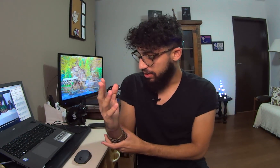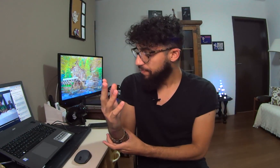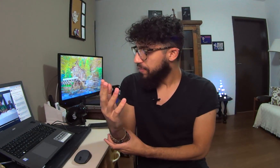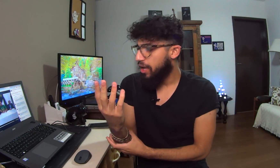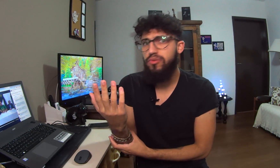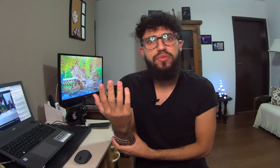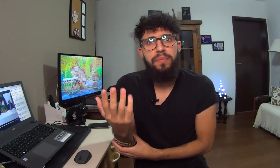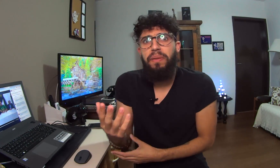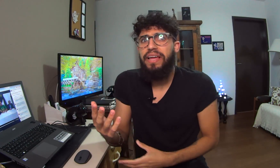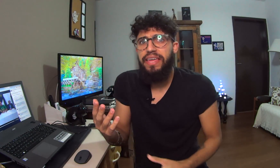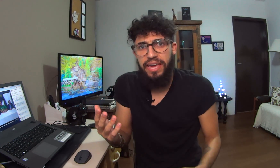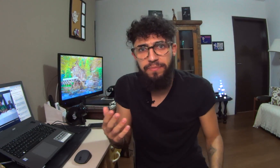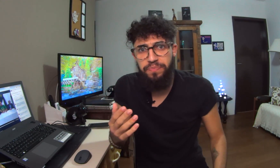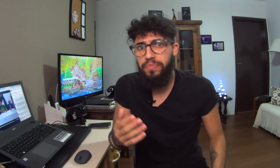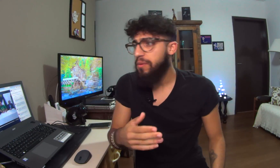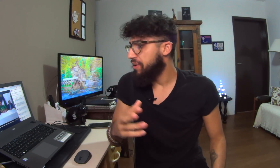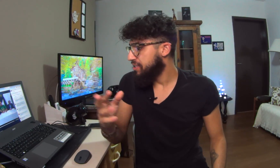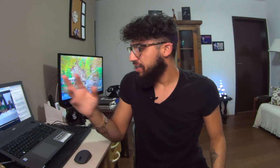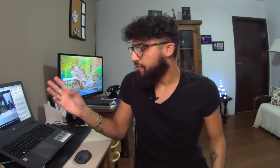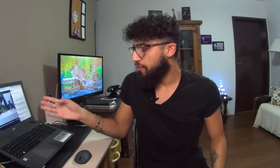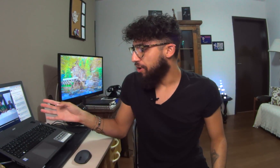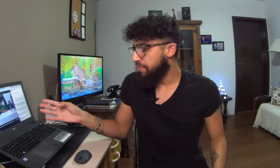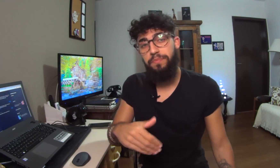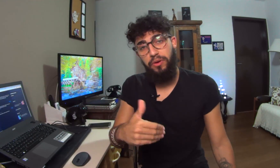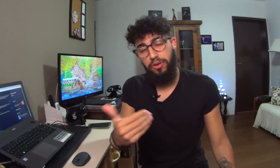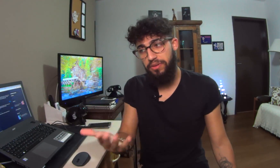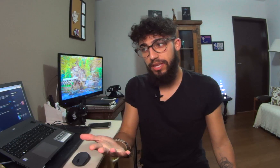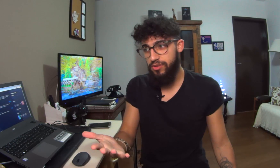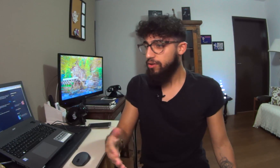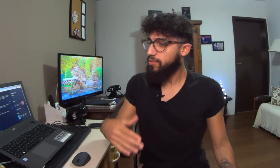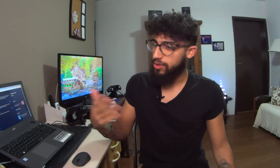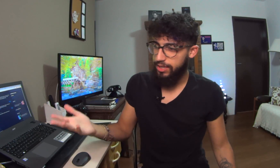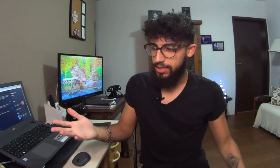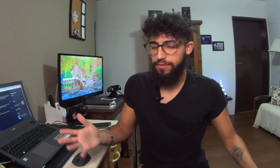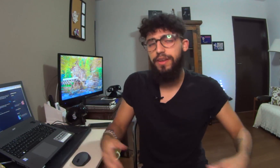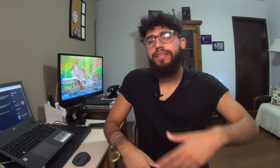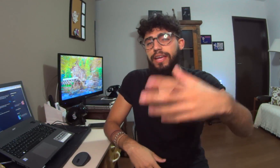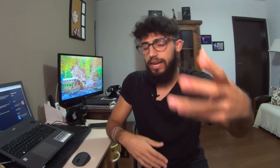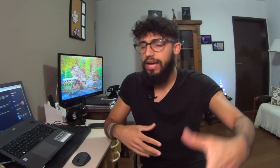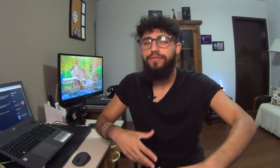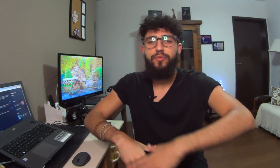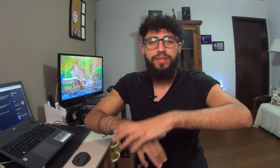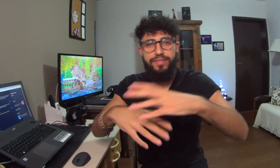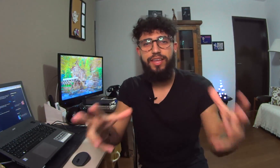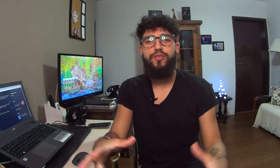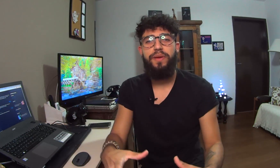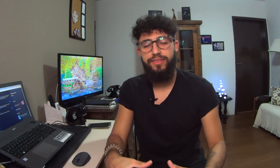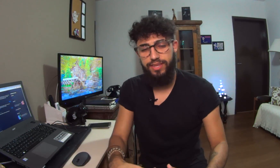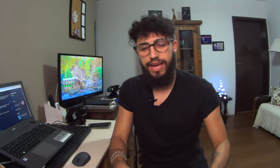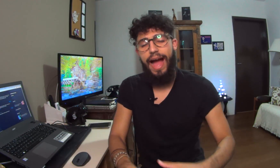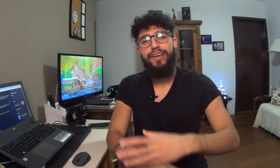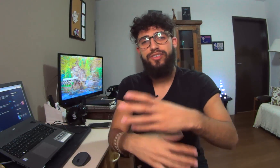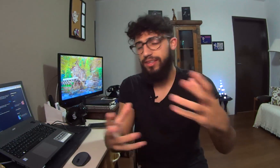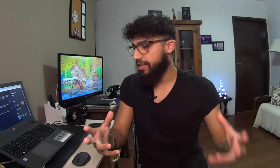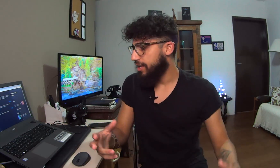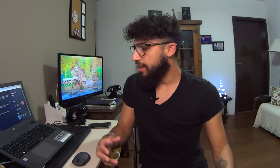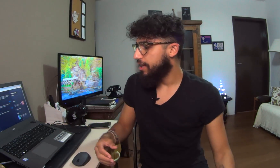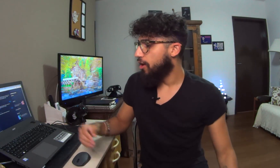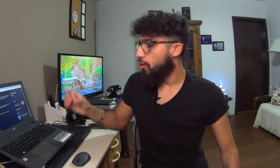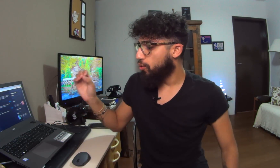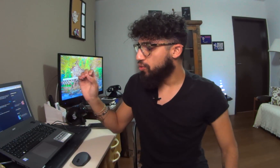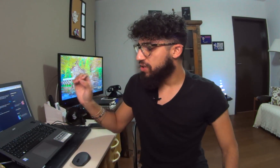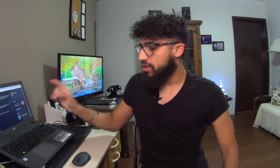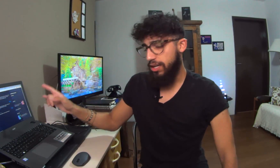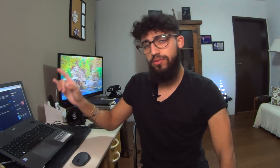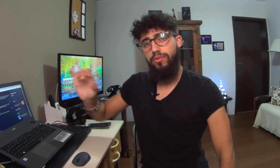estava fazendo ali, eu não sei para quê, mas ele foi. E pelo que eu entendi, como toda quinta-feira tem a live do presidente para dizer a agenda